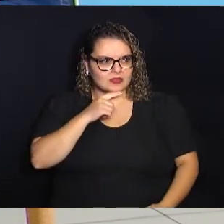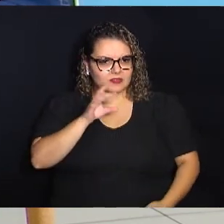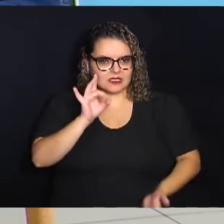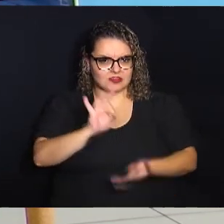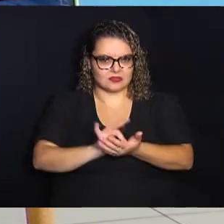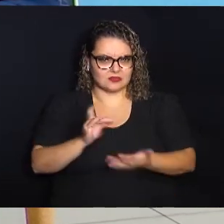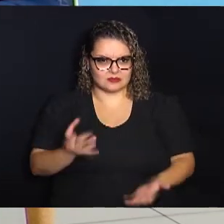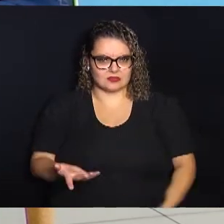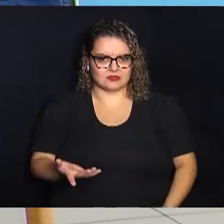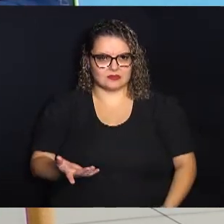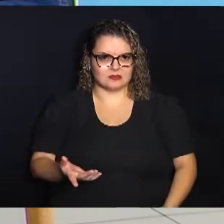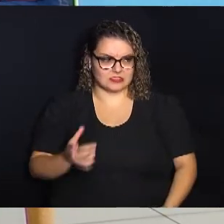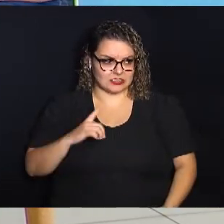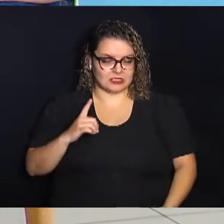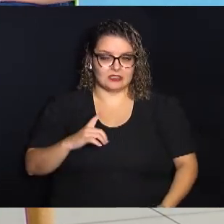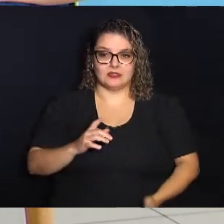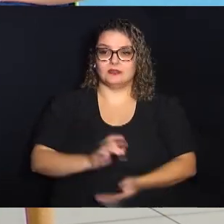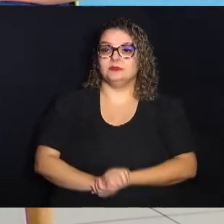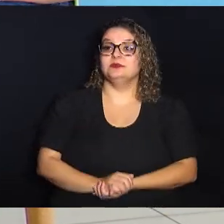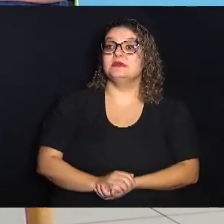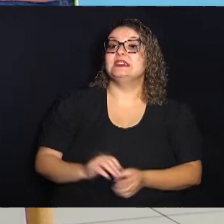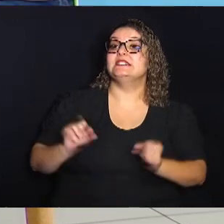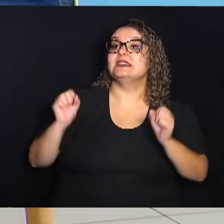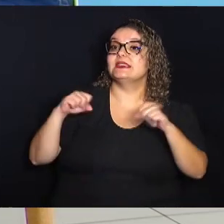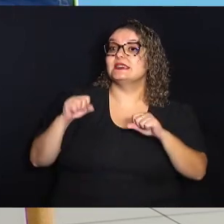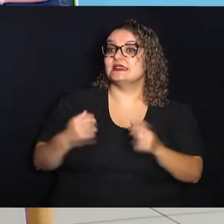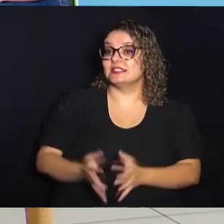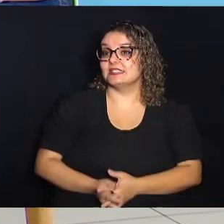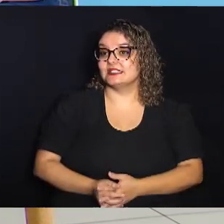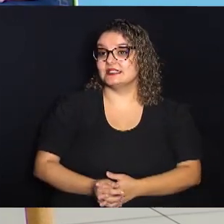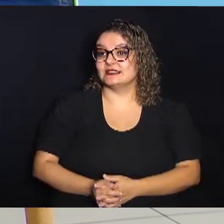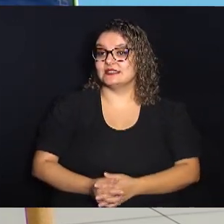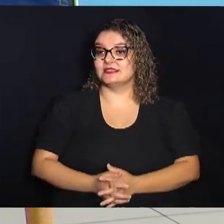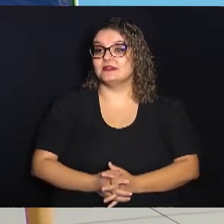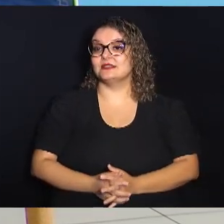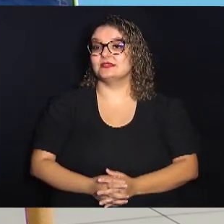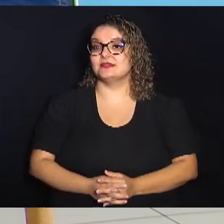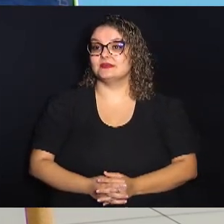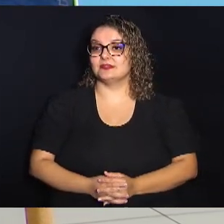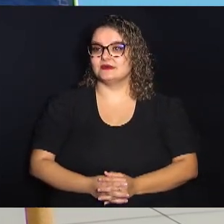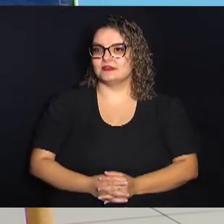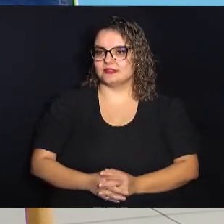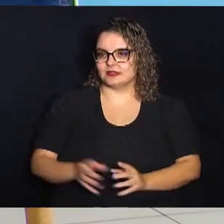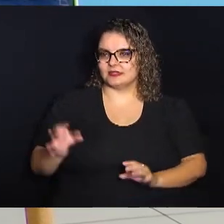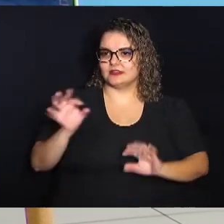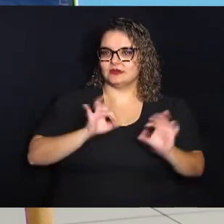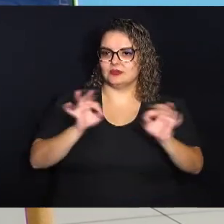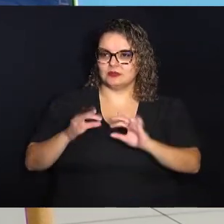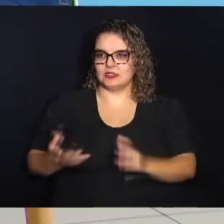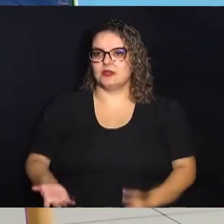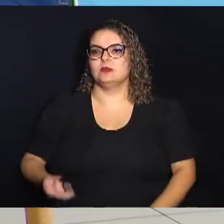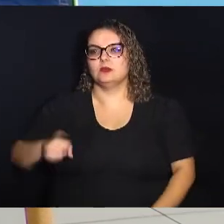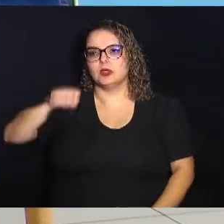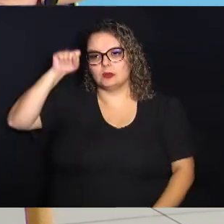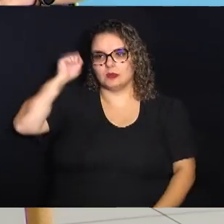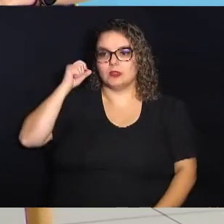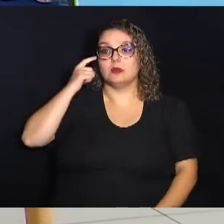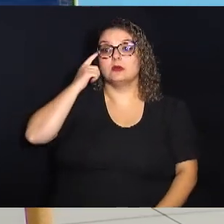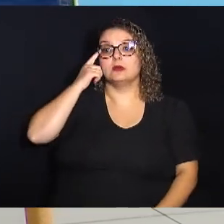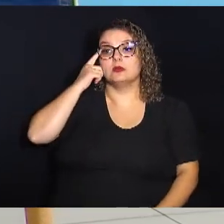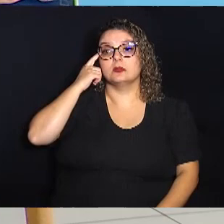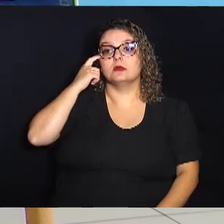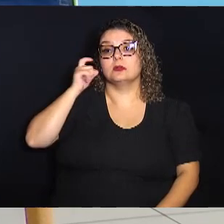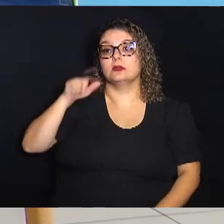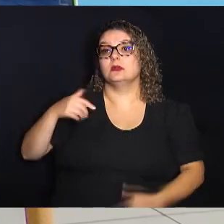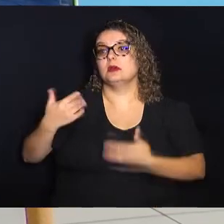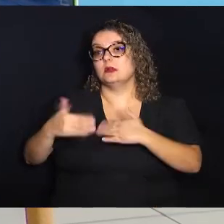realmente os alunos têm, né? Muito, tem muito. Na preparação, né, para o vestibular, por exemplo, que é uma prova